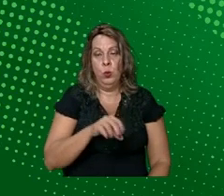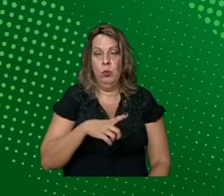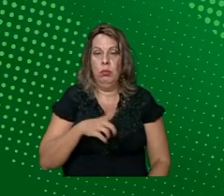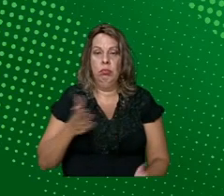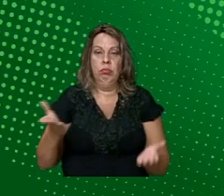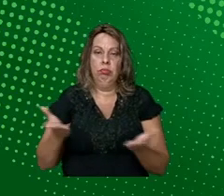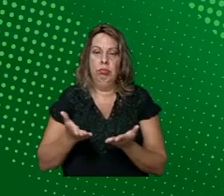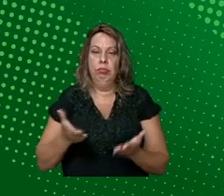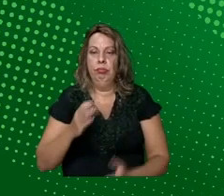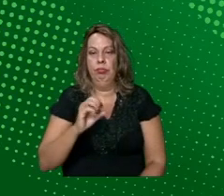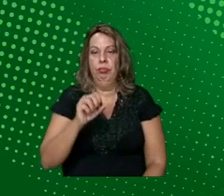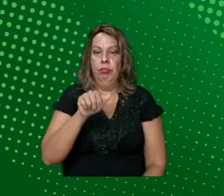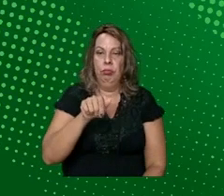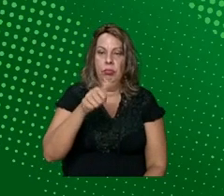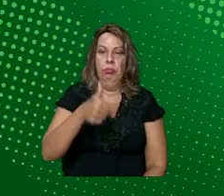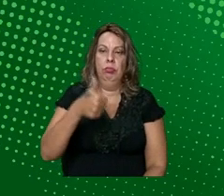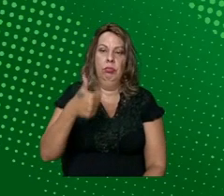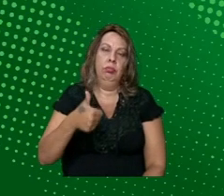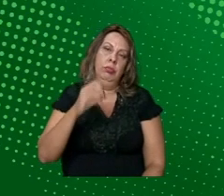agora,